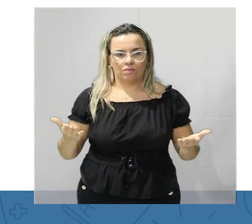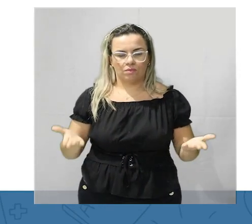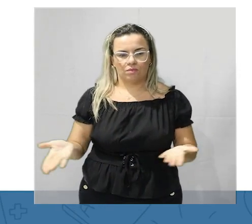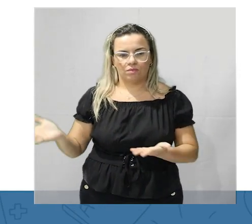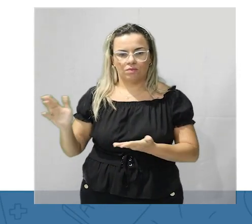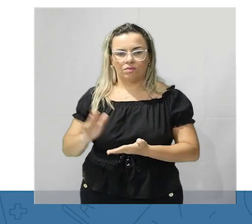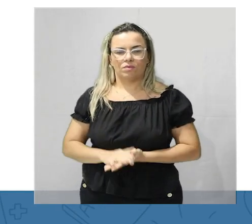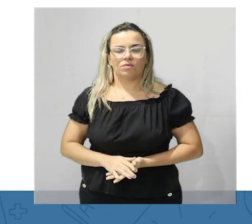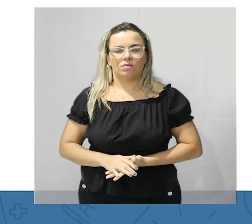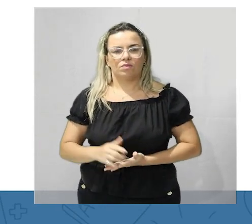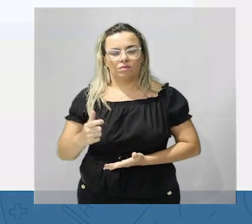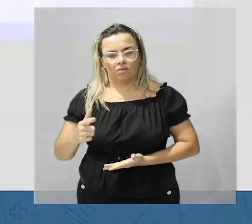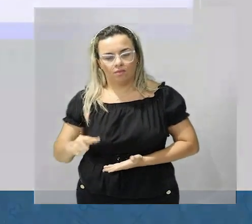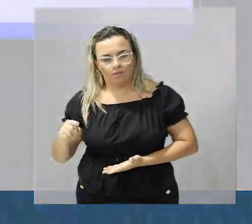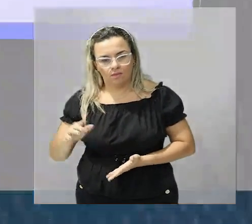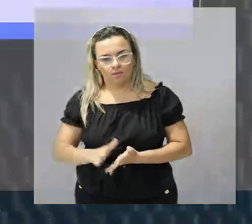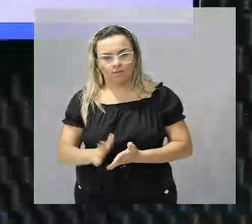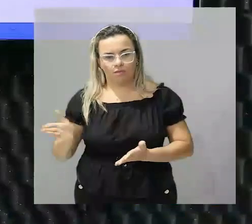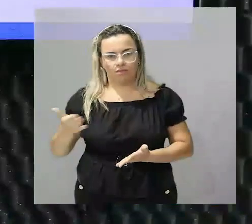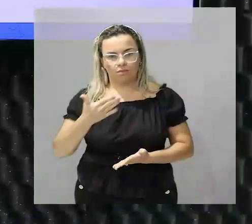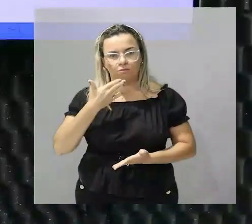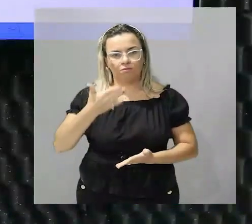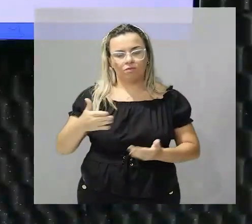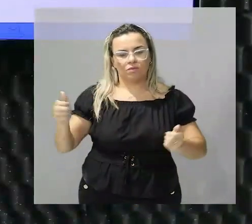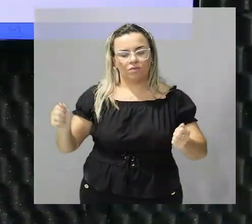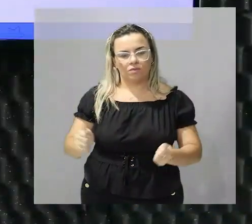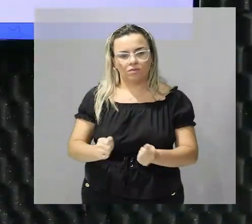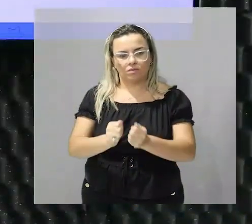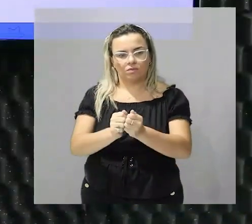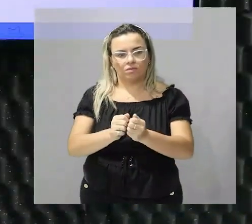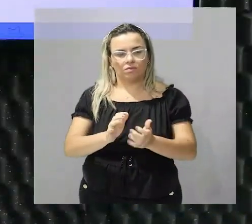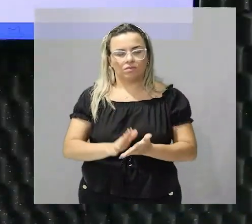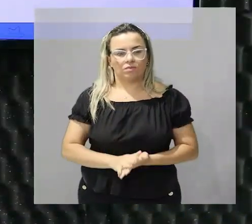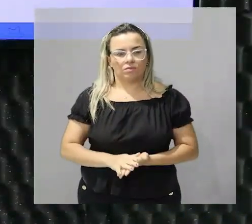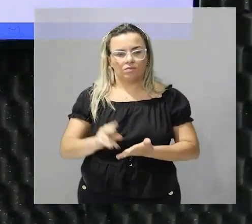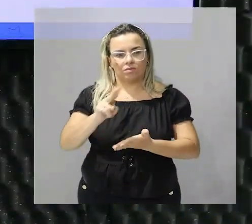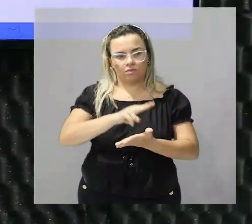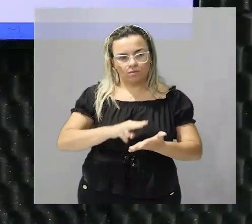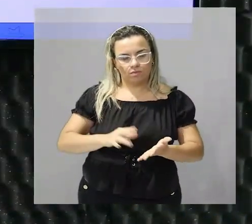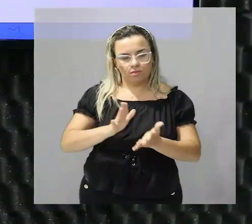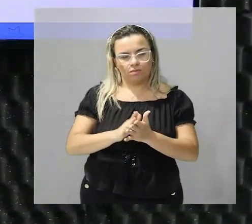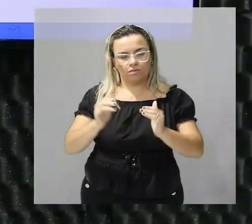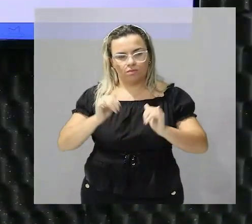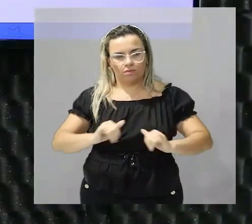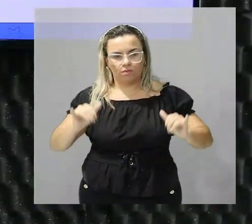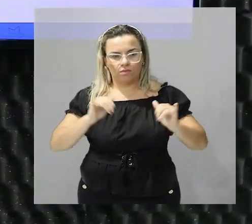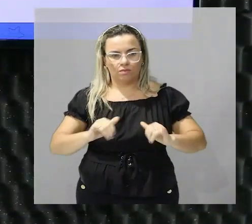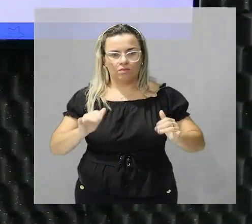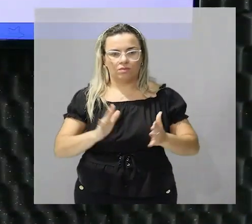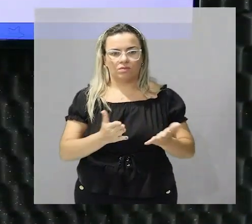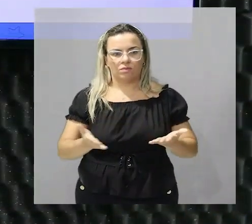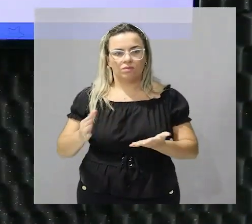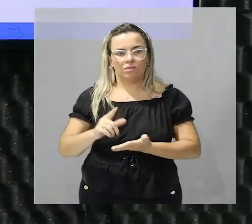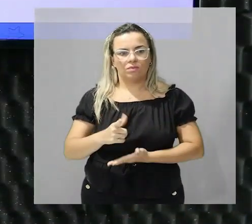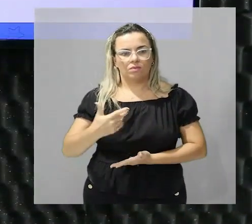novamente, peço que você acompanhe comigo a leitura do enunciado. Ele diz o seguinte.